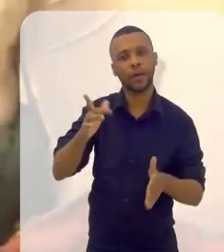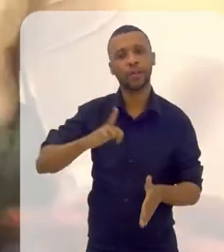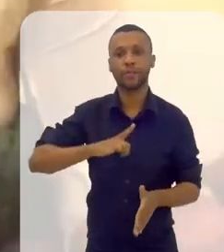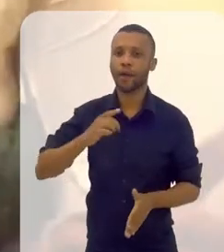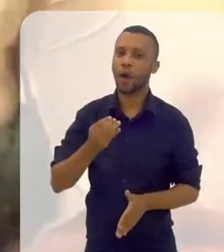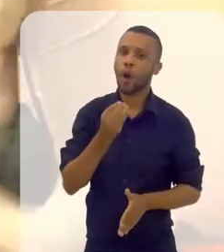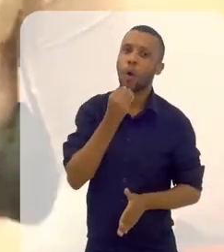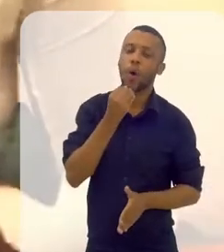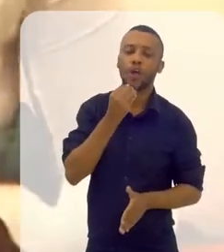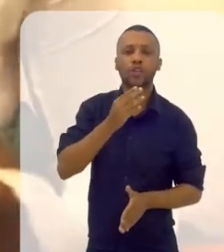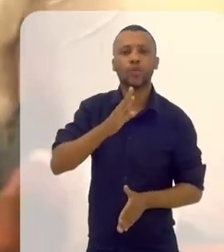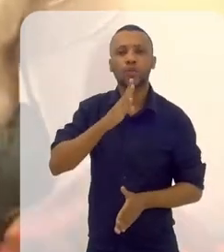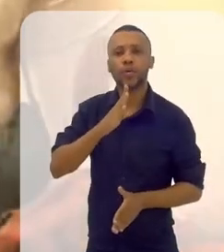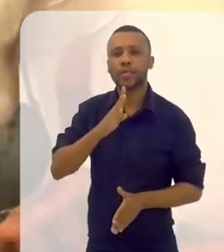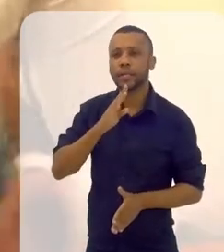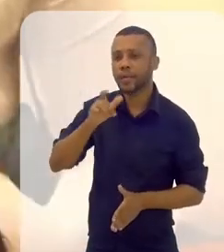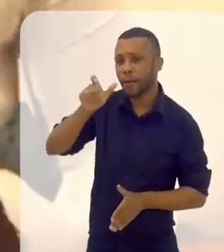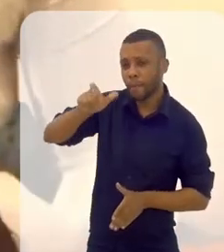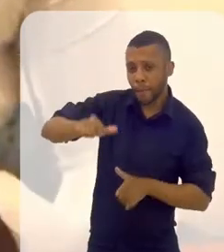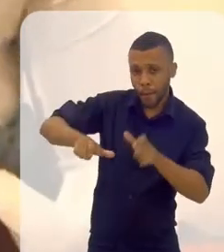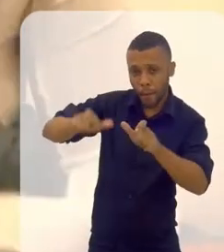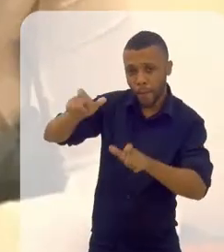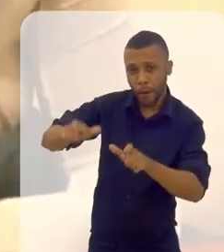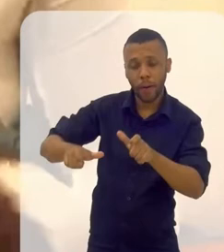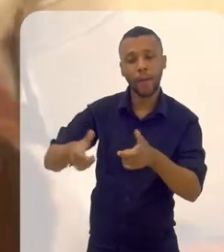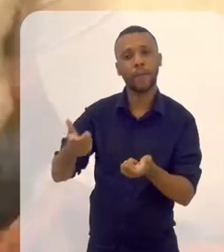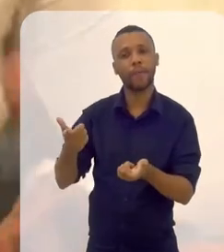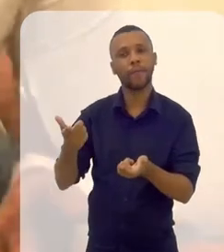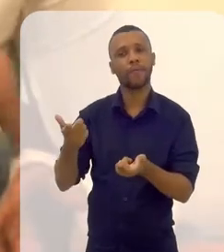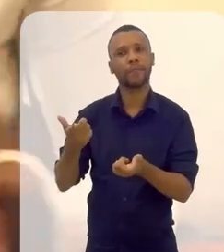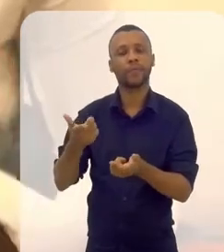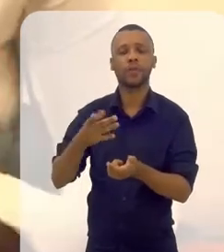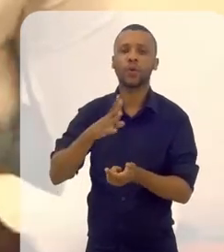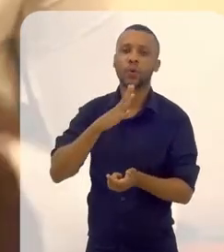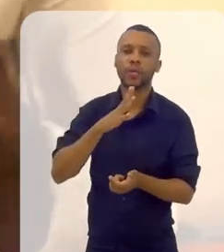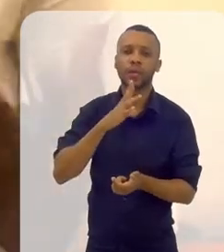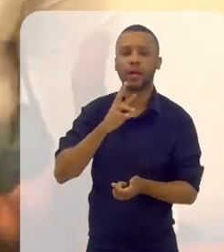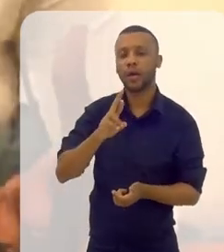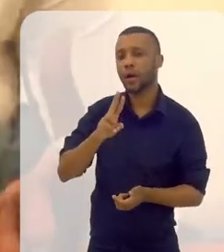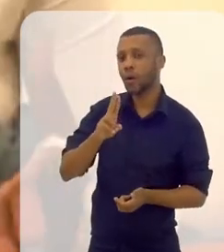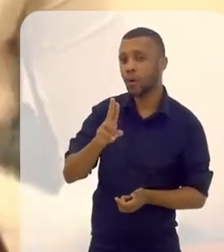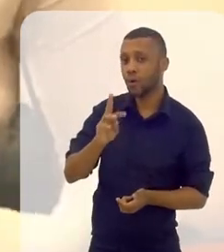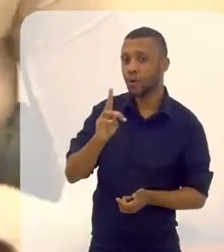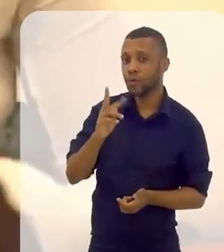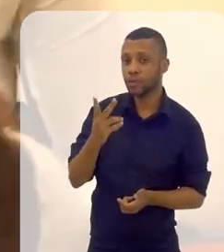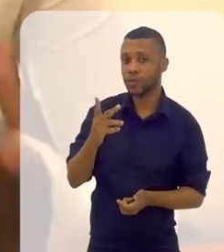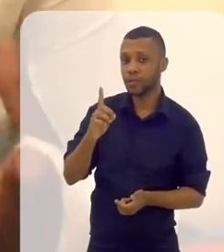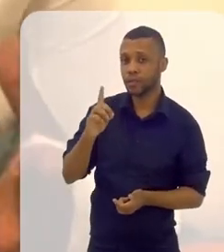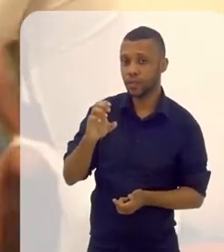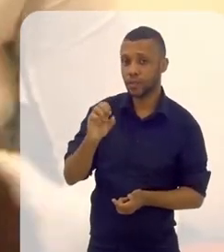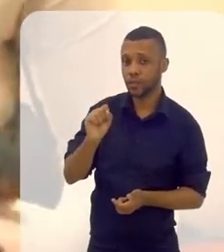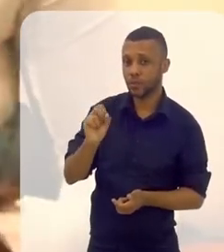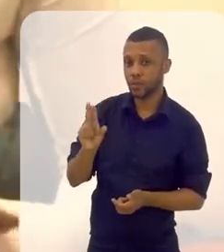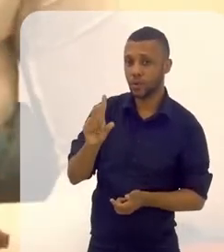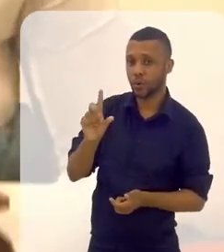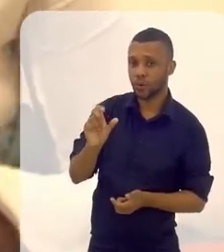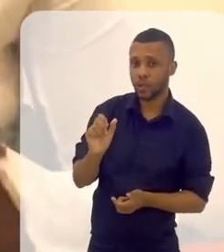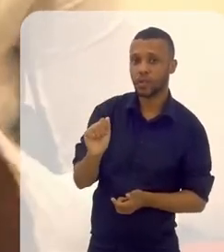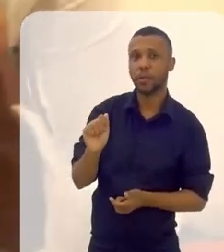agora a oportunidade de conhecer a Neuza Borges, eu tive a oportunidade de conhecer Ruth de Souza